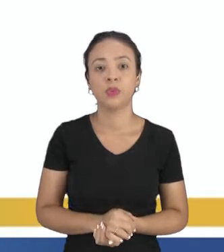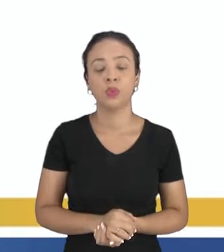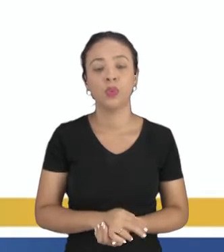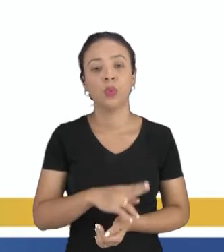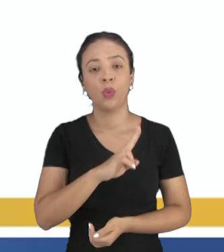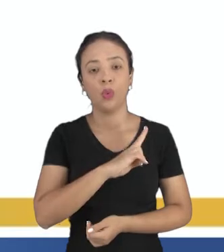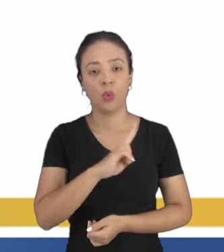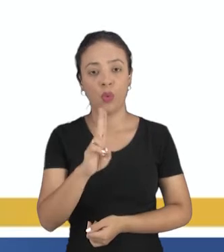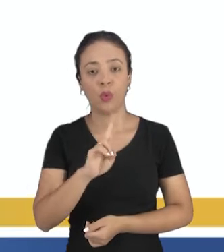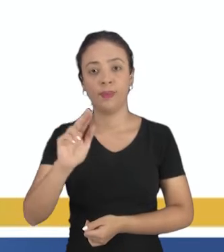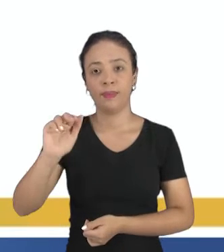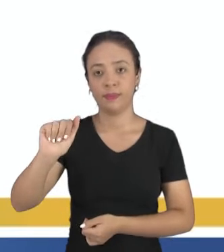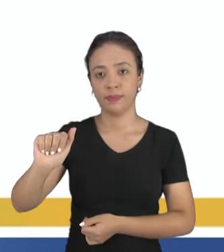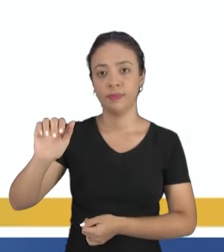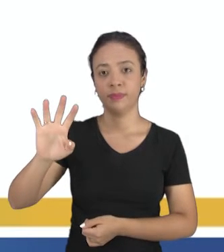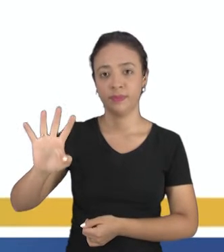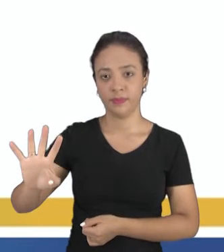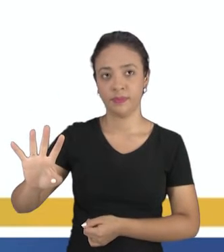A4,